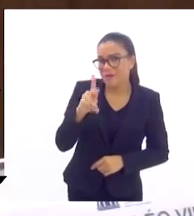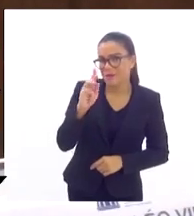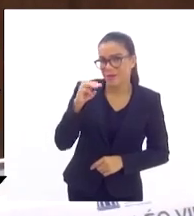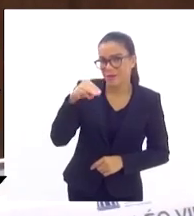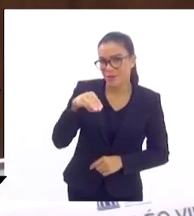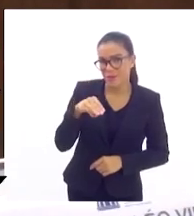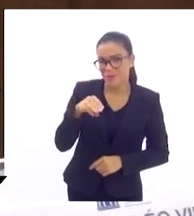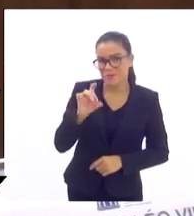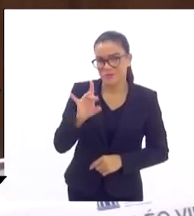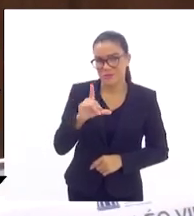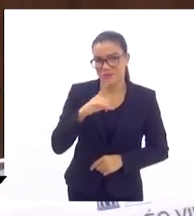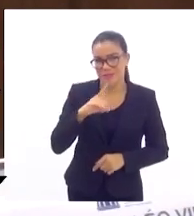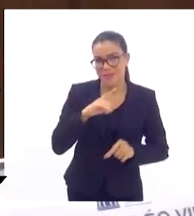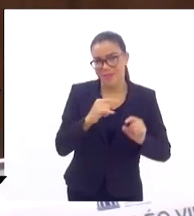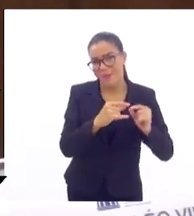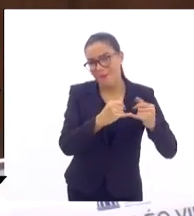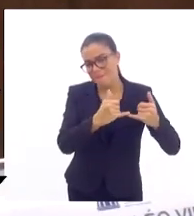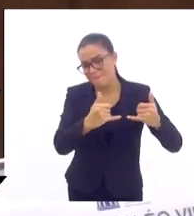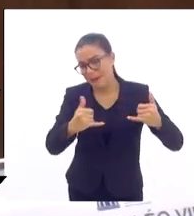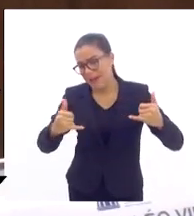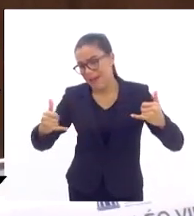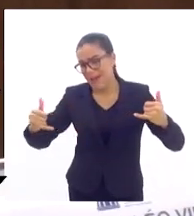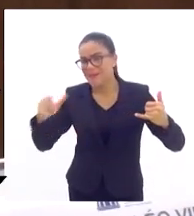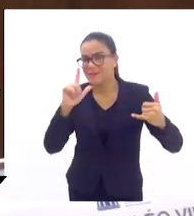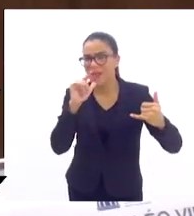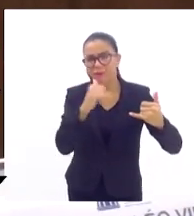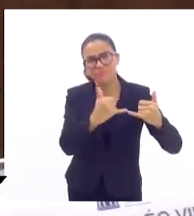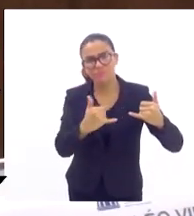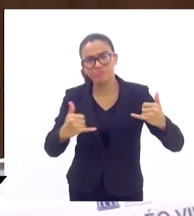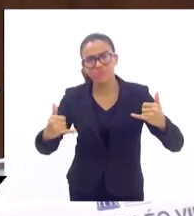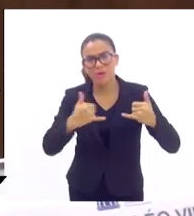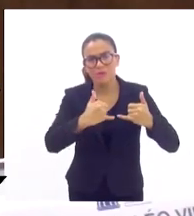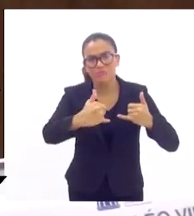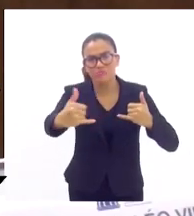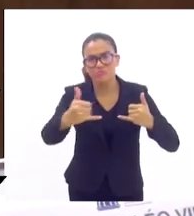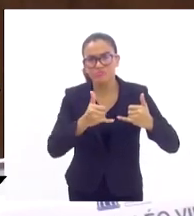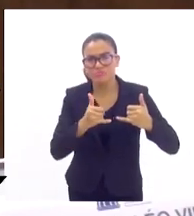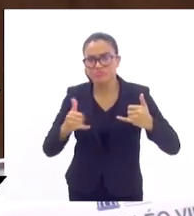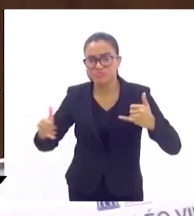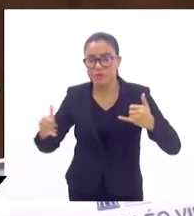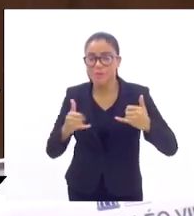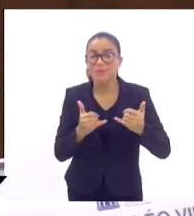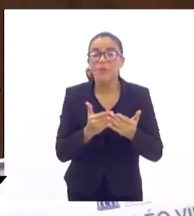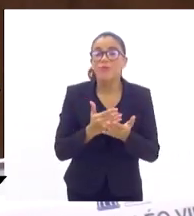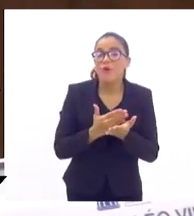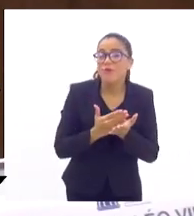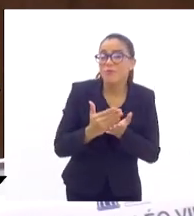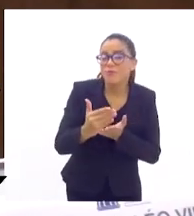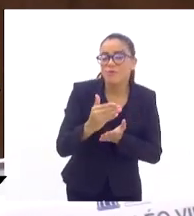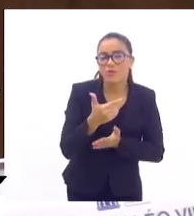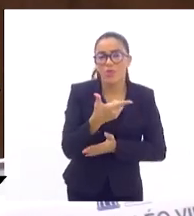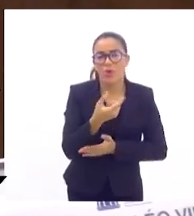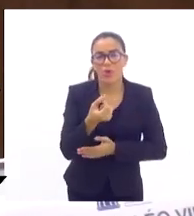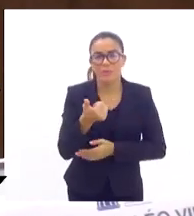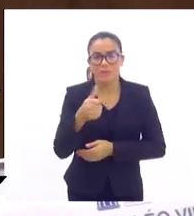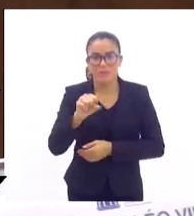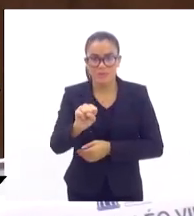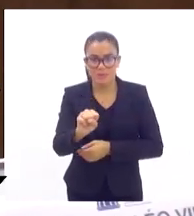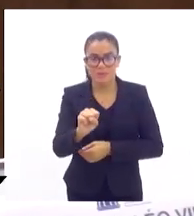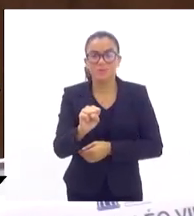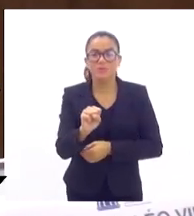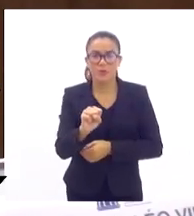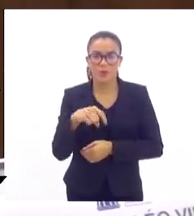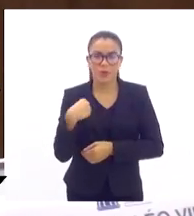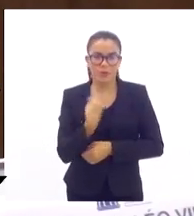ao longo de todo o serviço da SEDAE que foi feito no município de Maricá. Então, esse distrato foi feito em 2018, e nós, hoje, temos a competência, estamos aqui